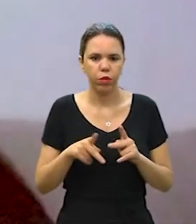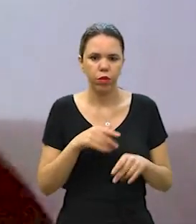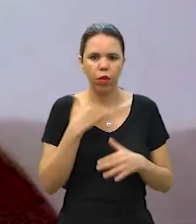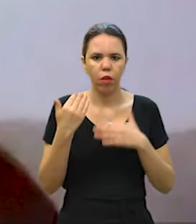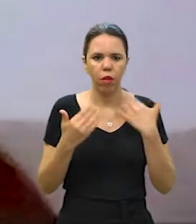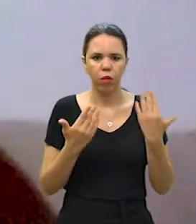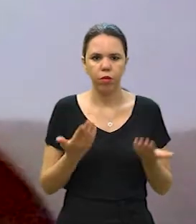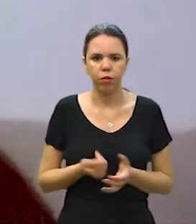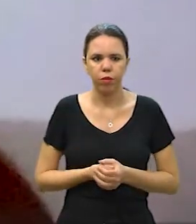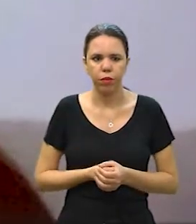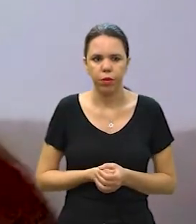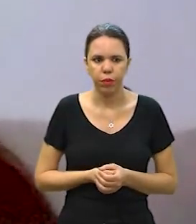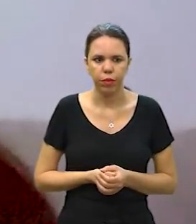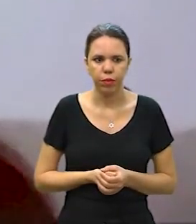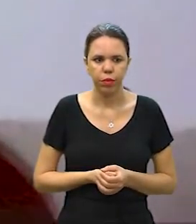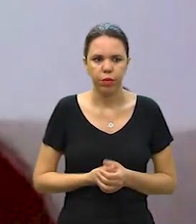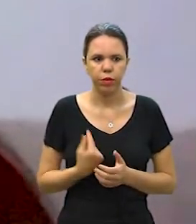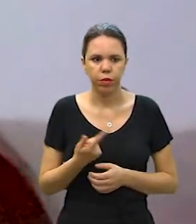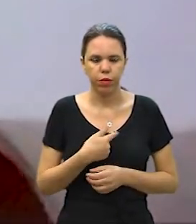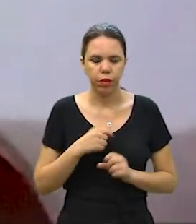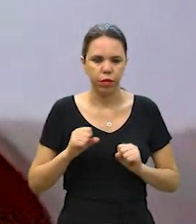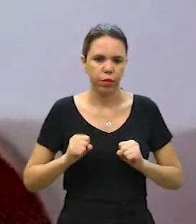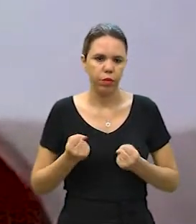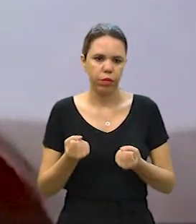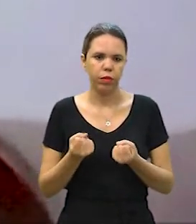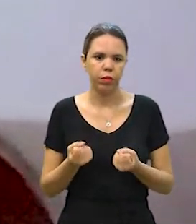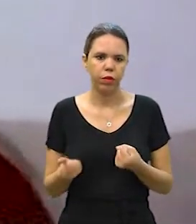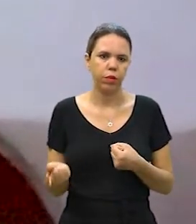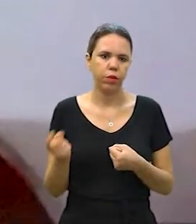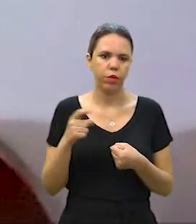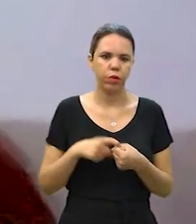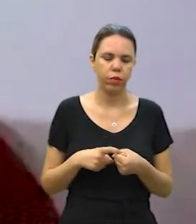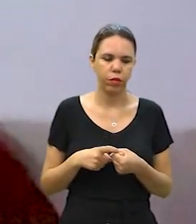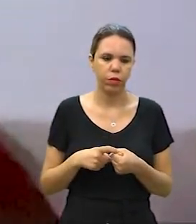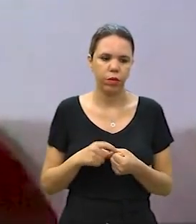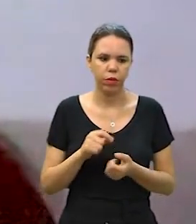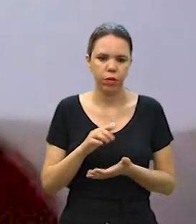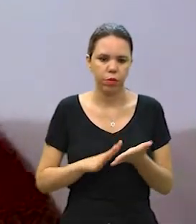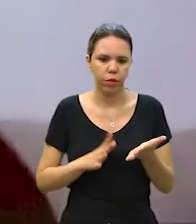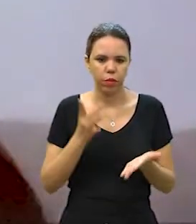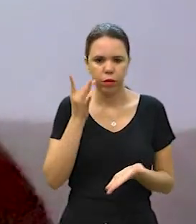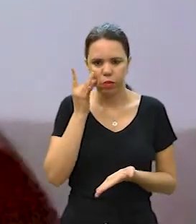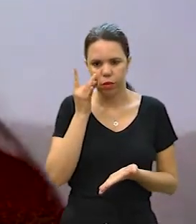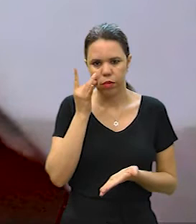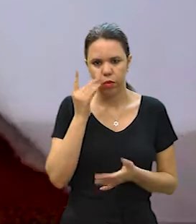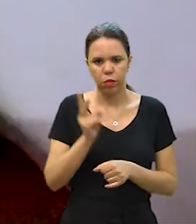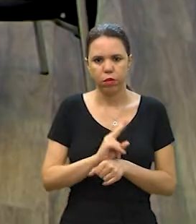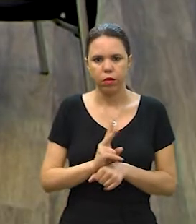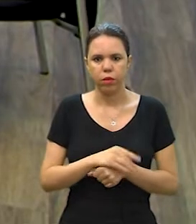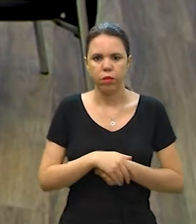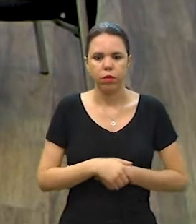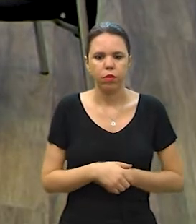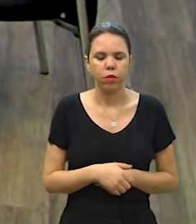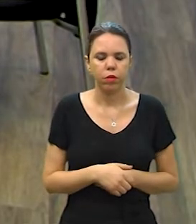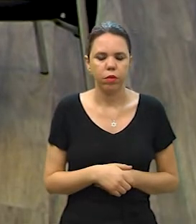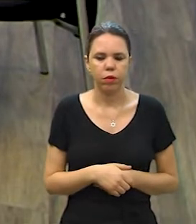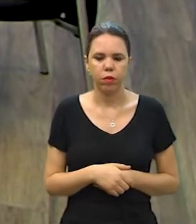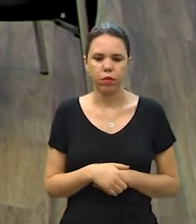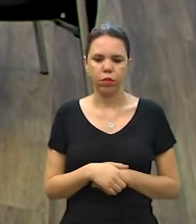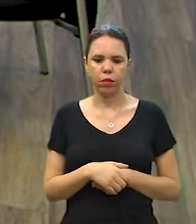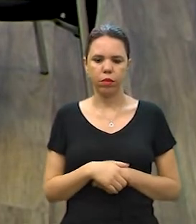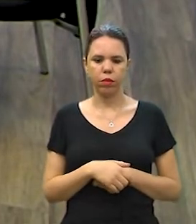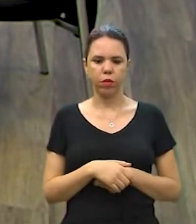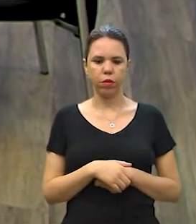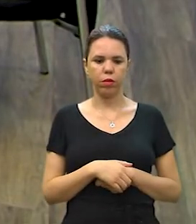morrendo. Então, a gente defende, mas o retorno a atividades presenciais, mas com segurança. Então, professora Solange,